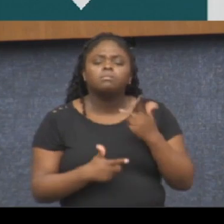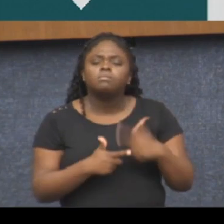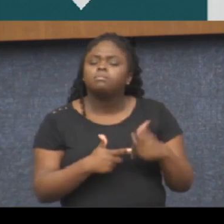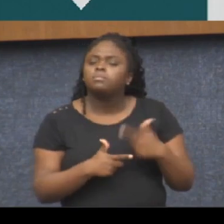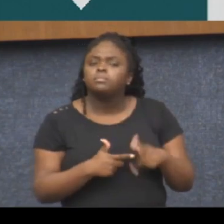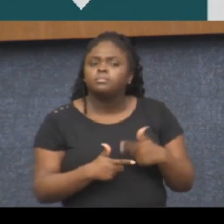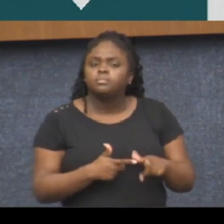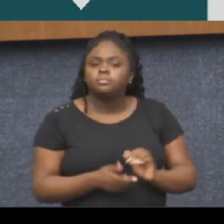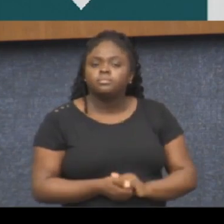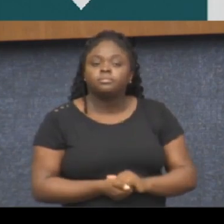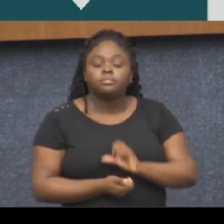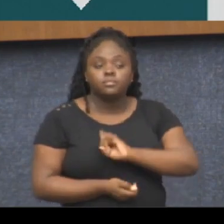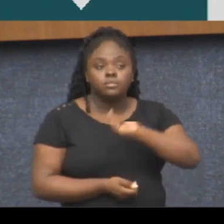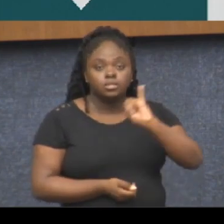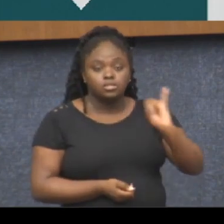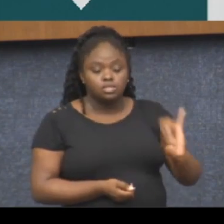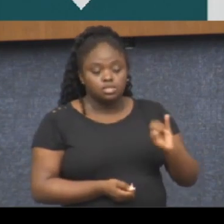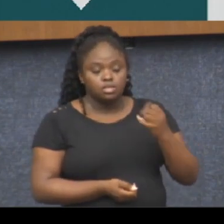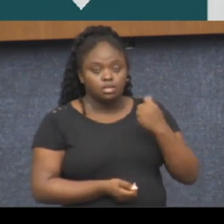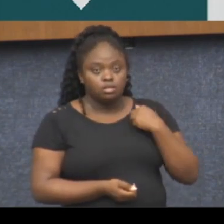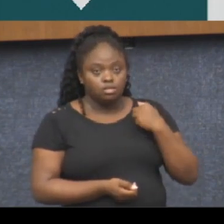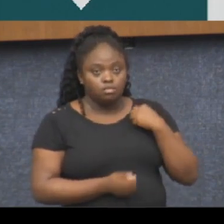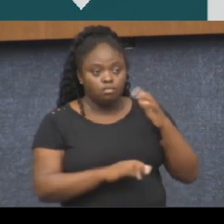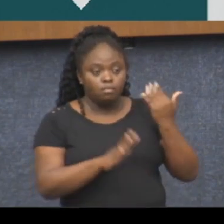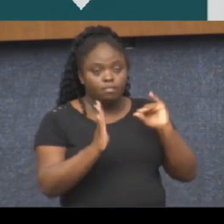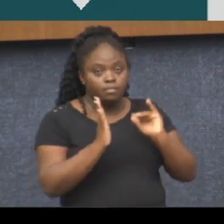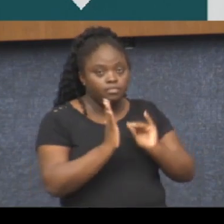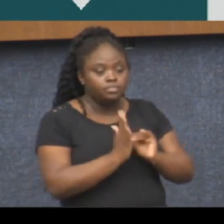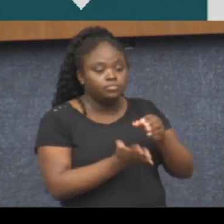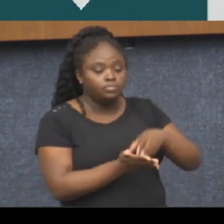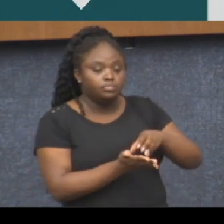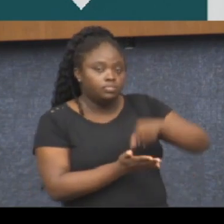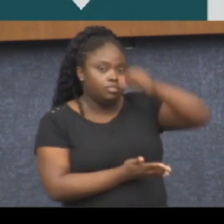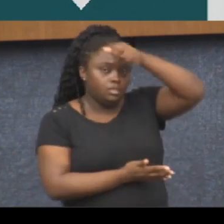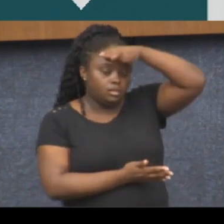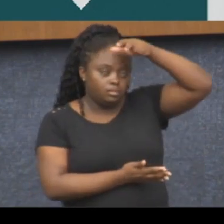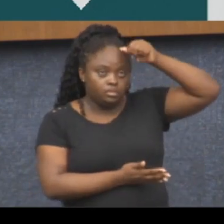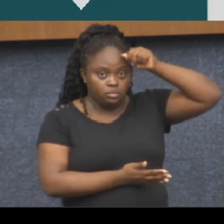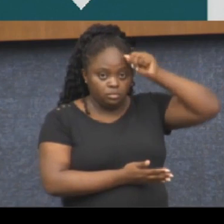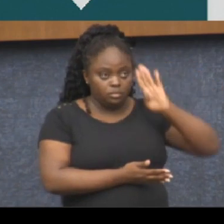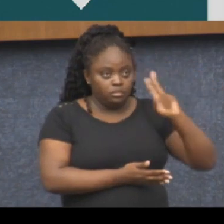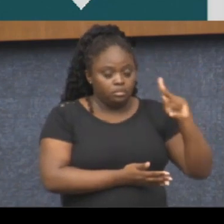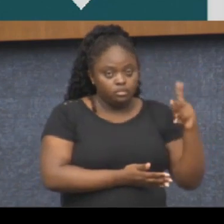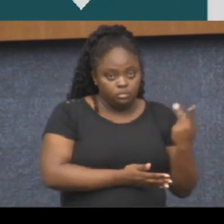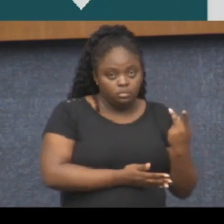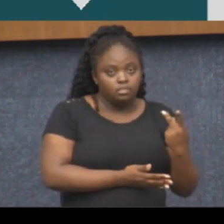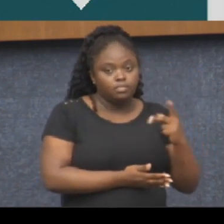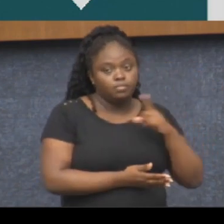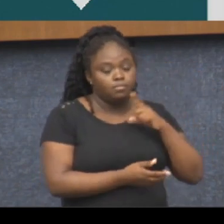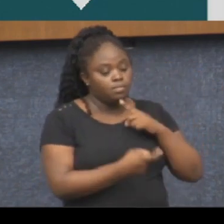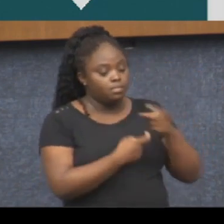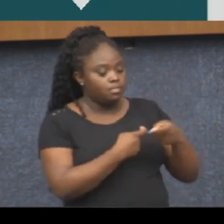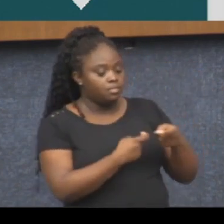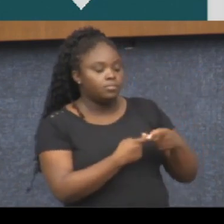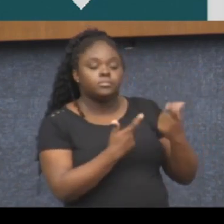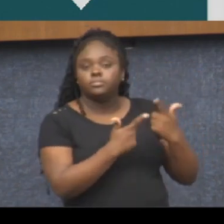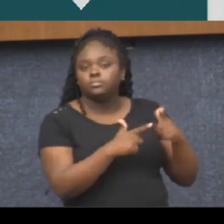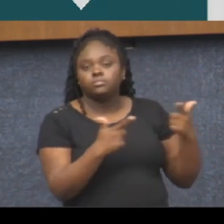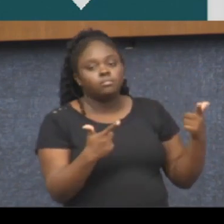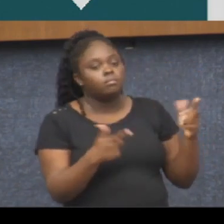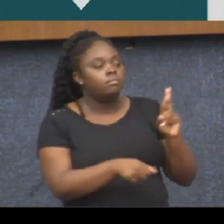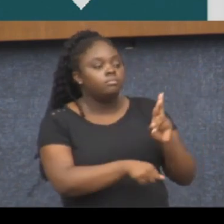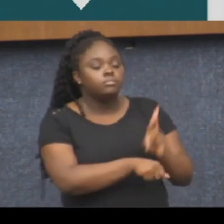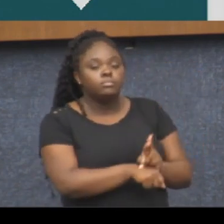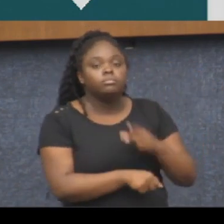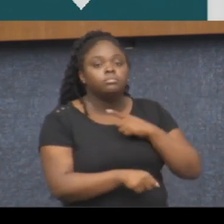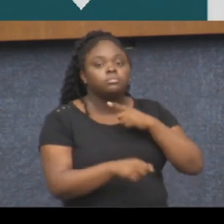problema? Se eu transformar toda a rede da Prefeitura de Belo Horizonte com médicos sem residência, eu tenho um